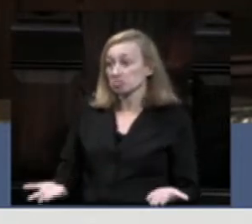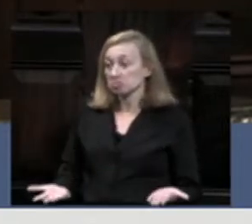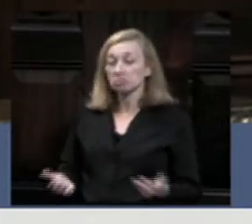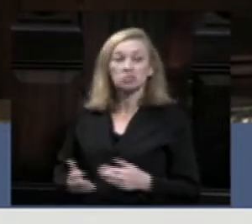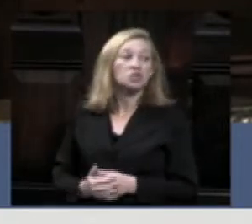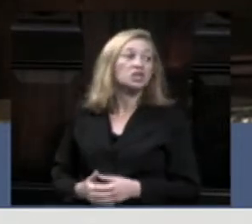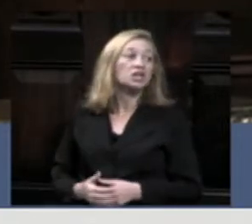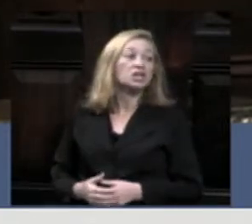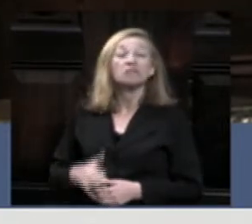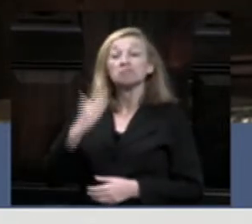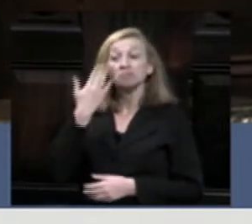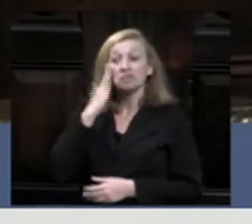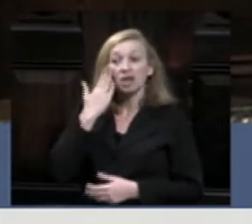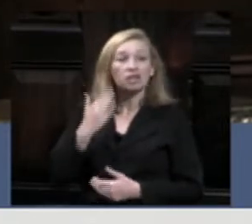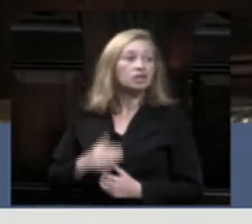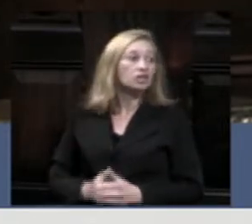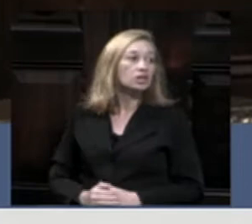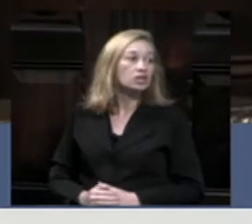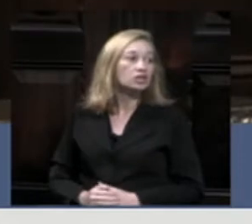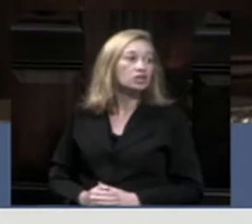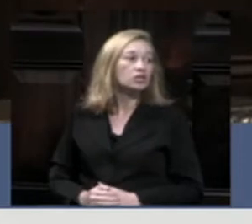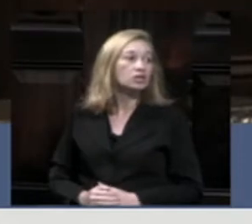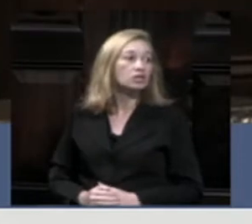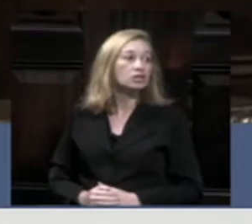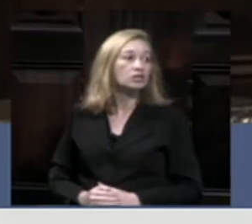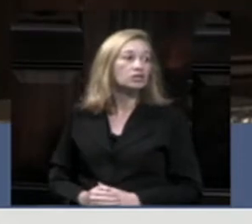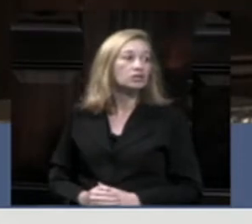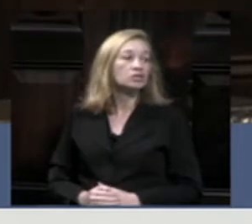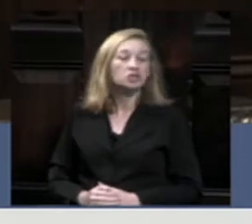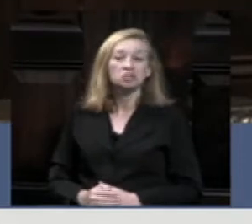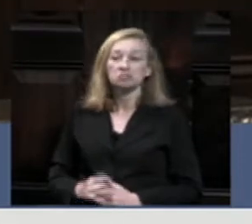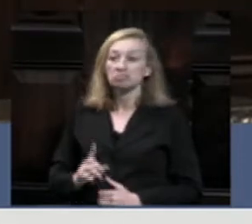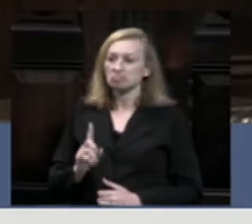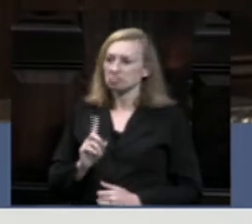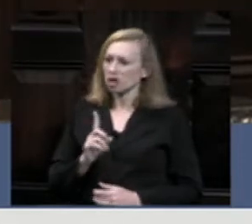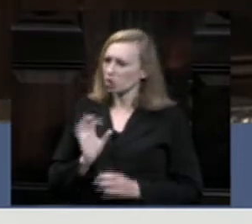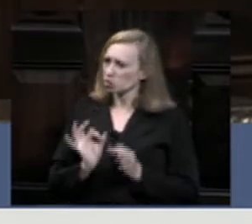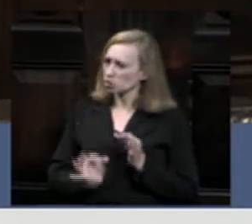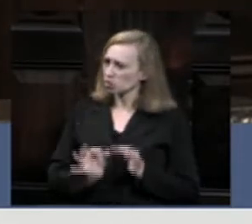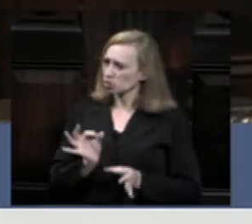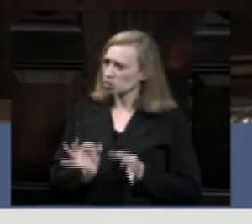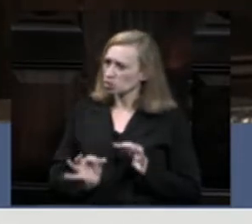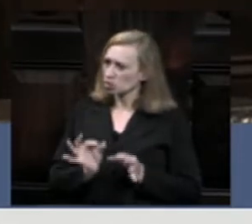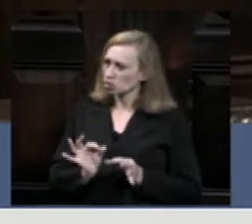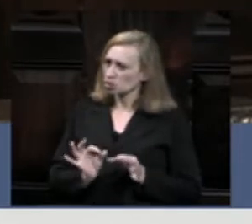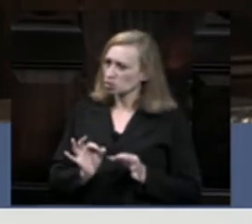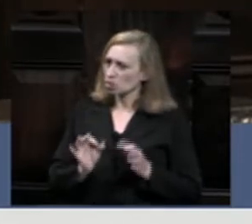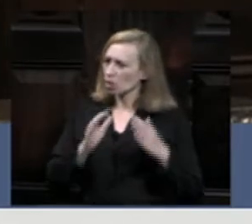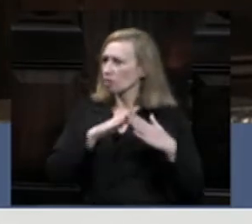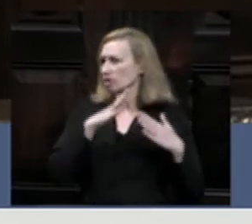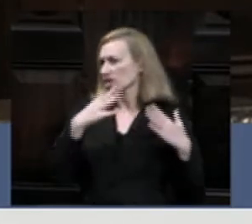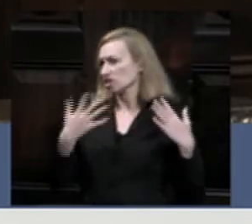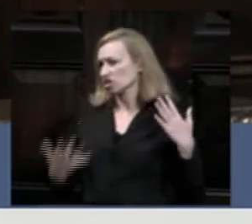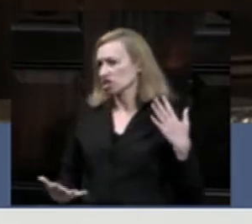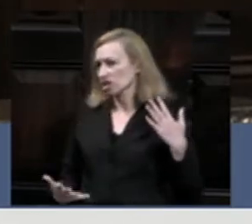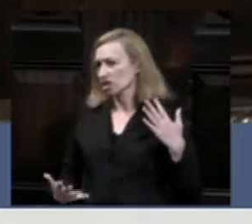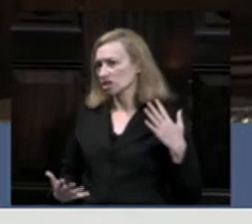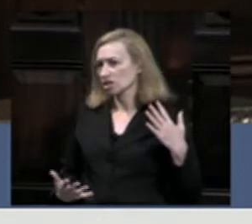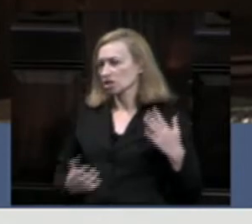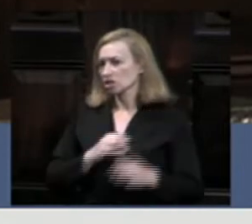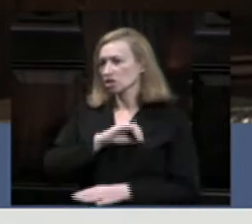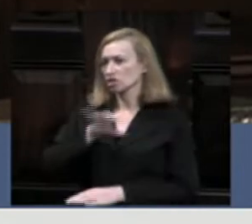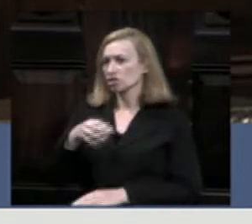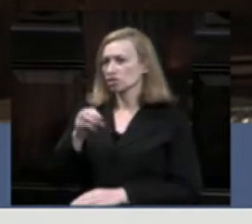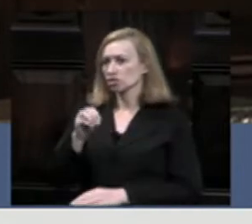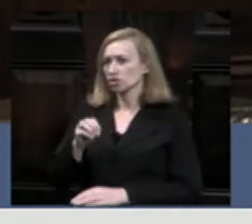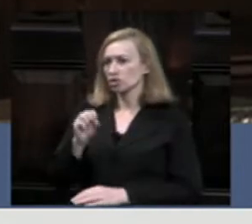que entendem não ser justo homenagear José Chacon